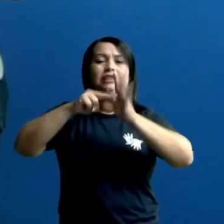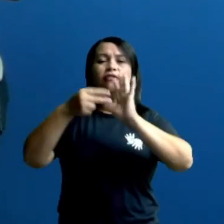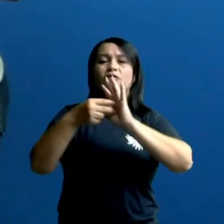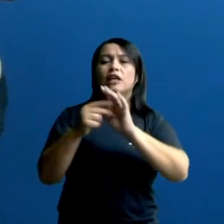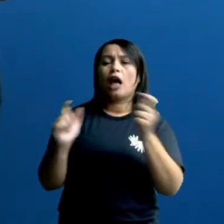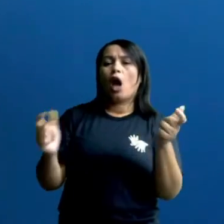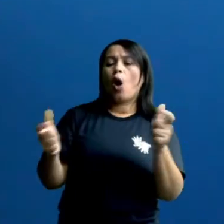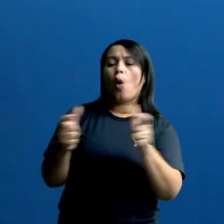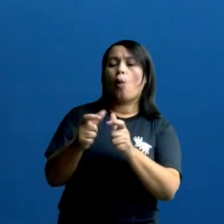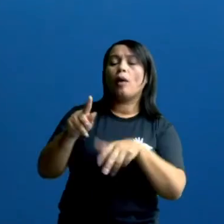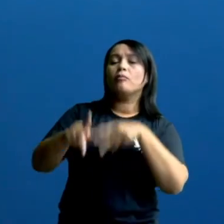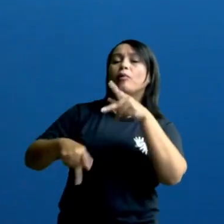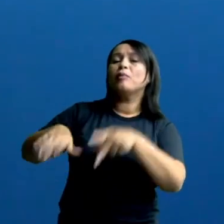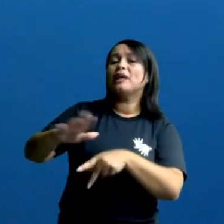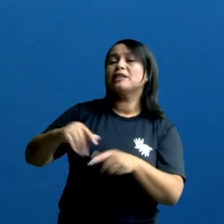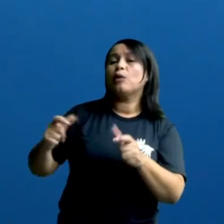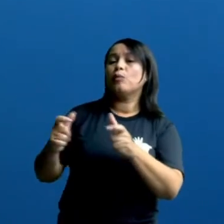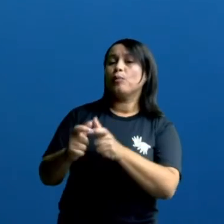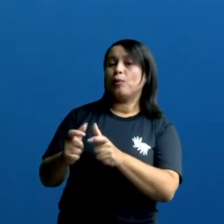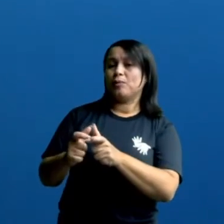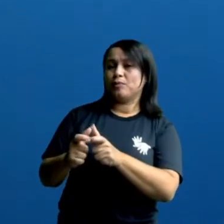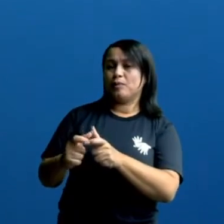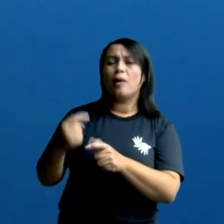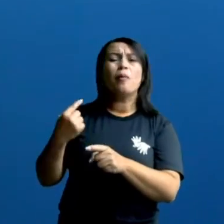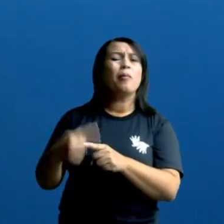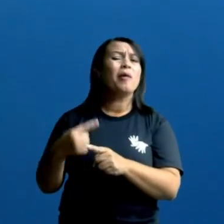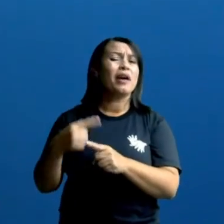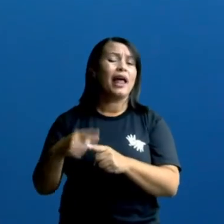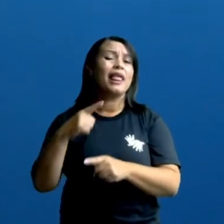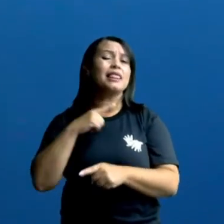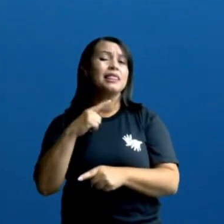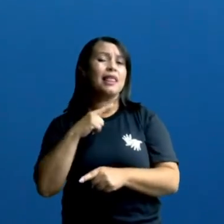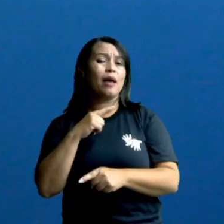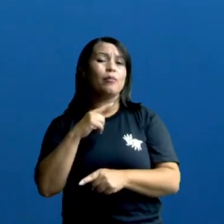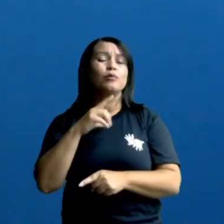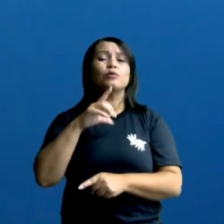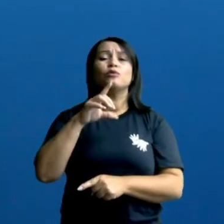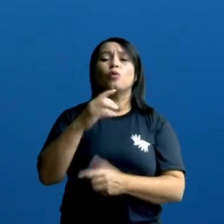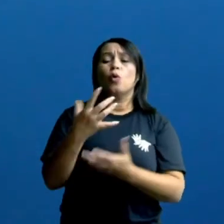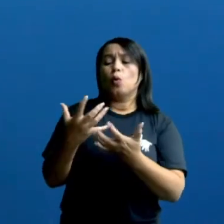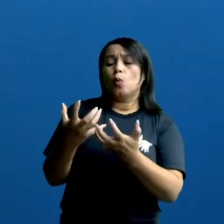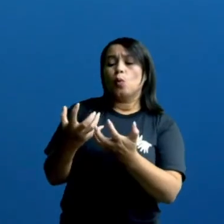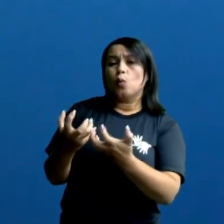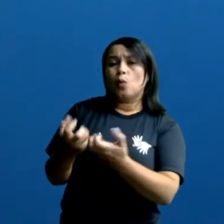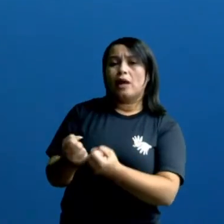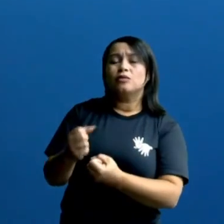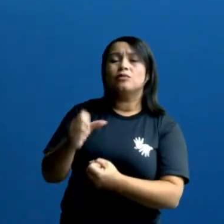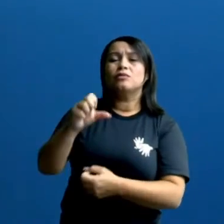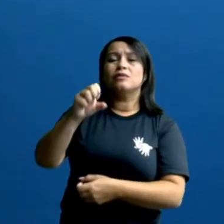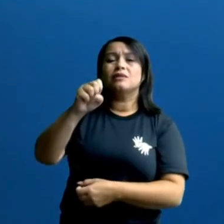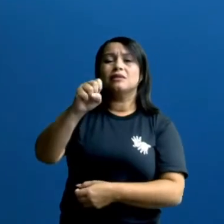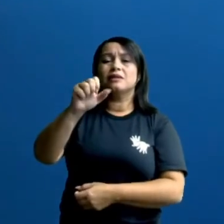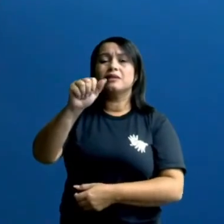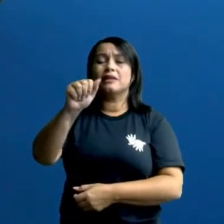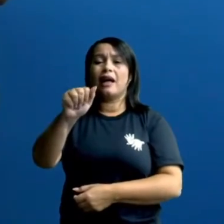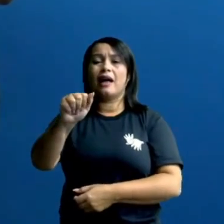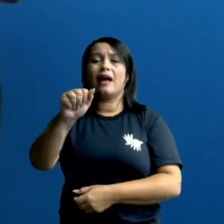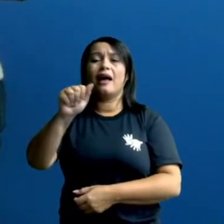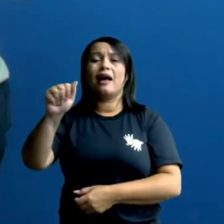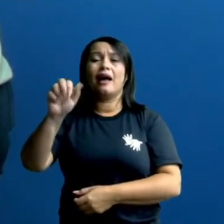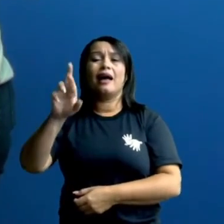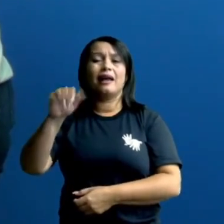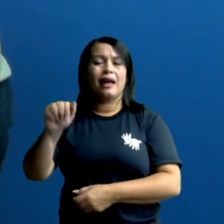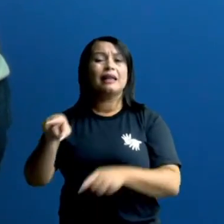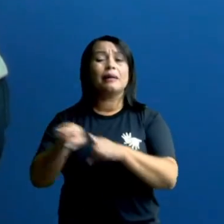tem ali, né? E por quê? Aqui a gente tem o deserto do Saara, aqui o que impede a fixação da população